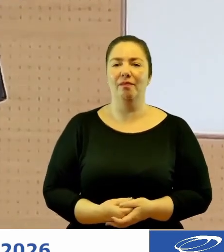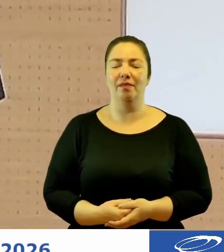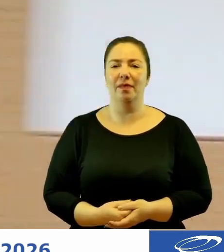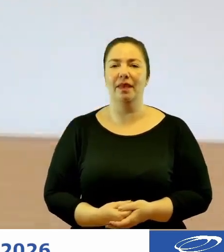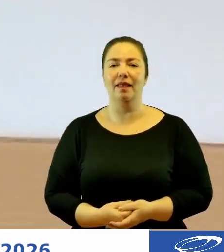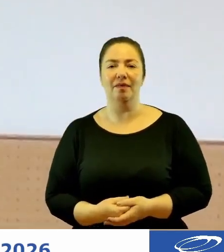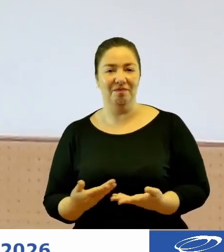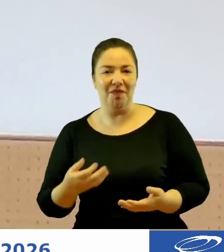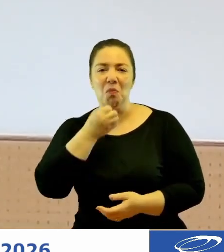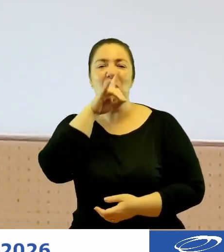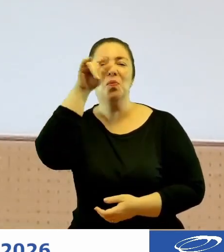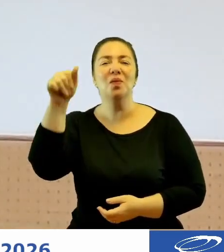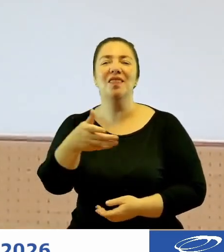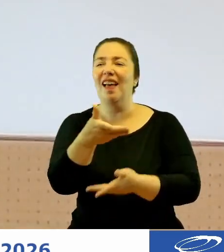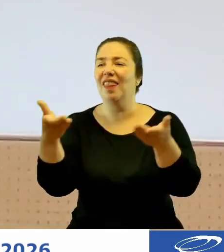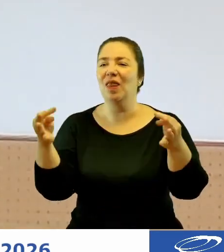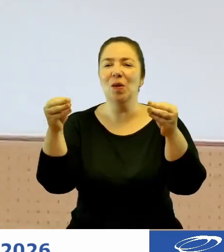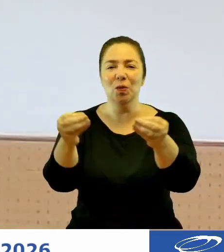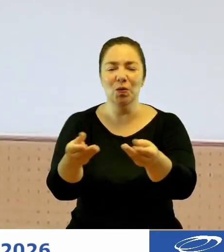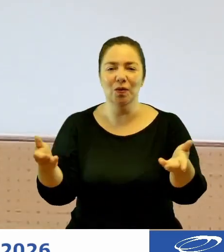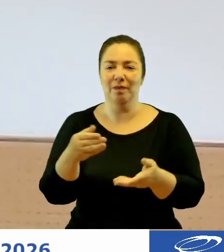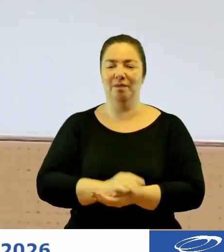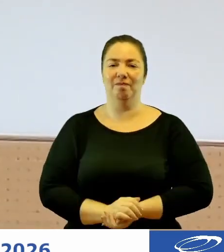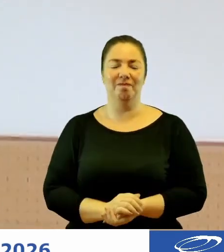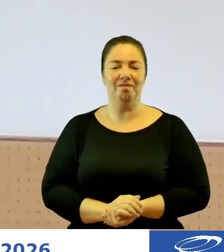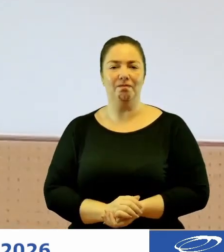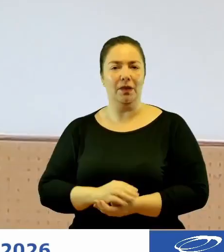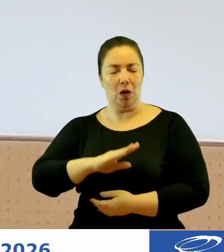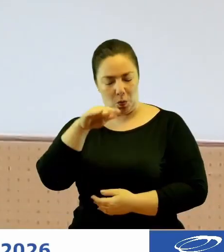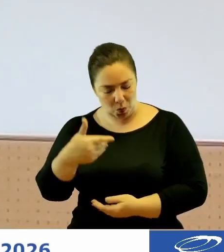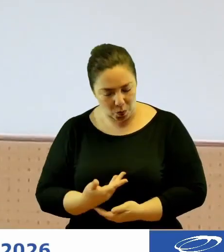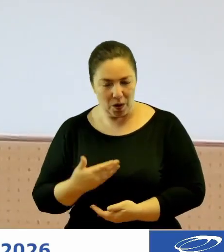dia a todos, senhoras e senhores. É uma honra estar nessa casa,